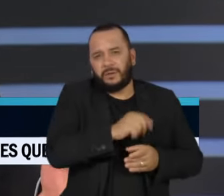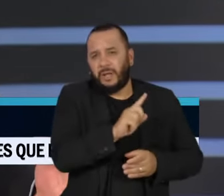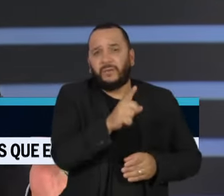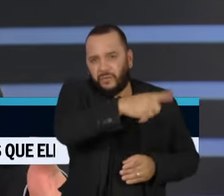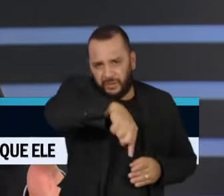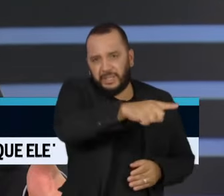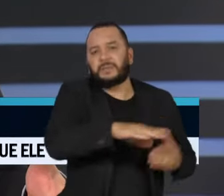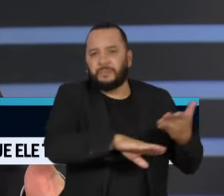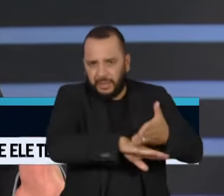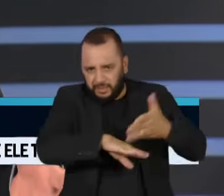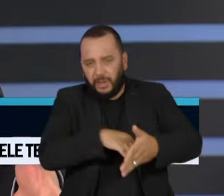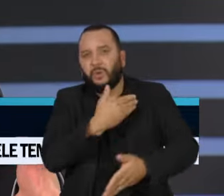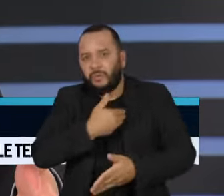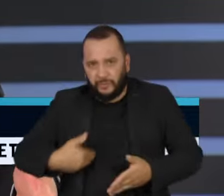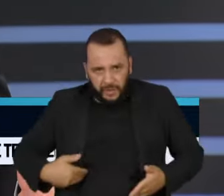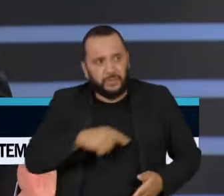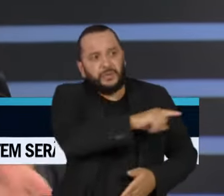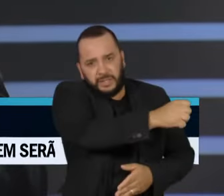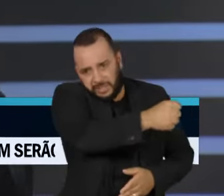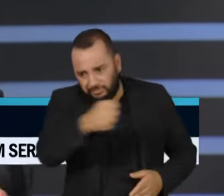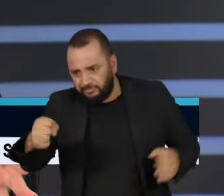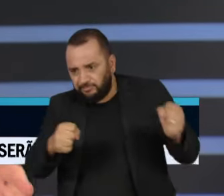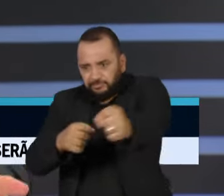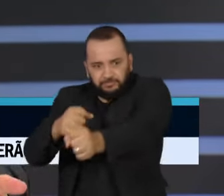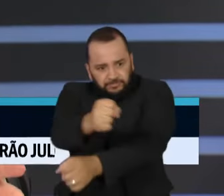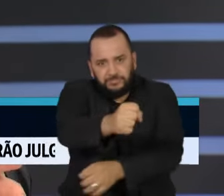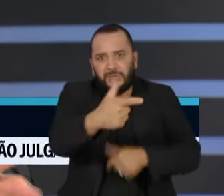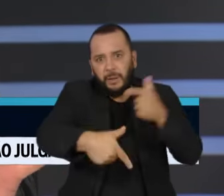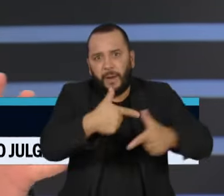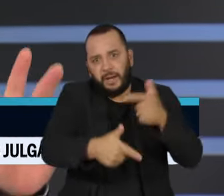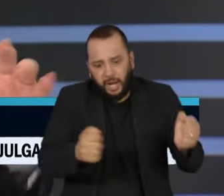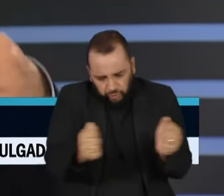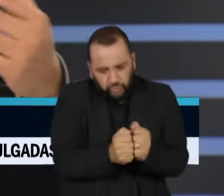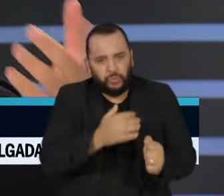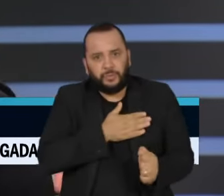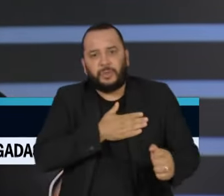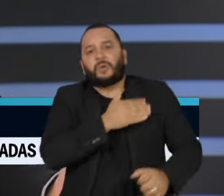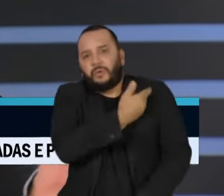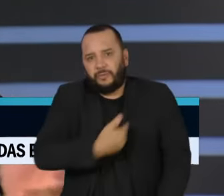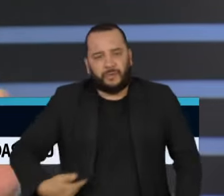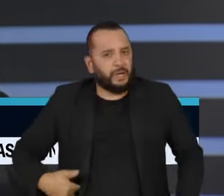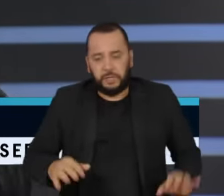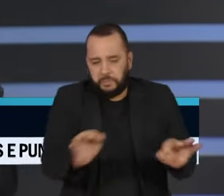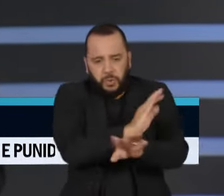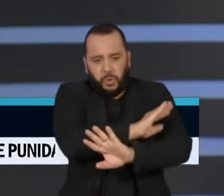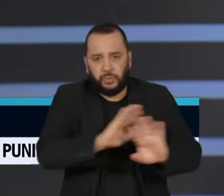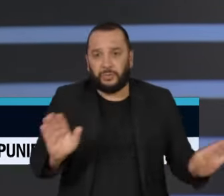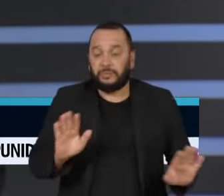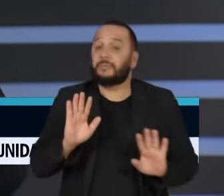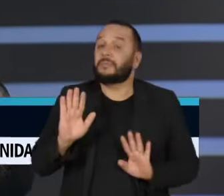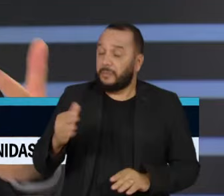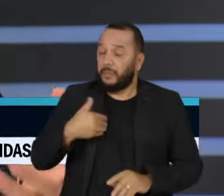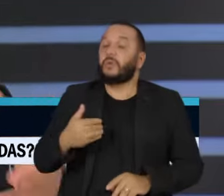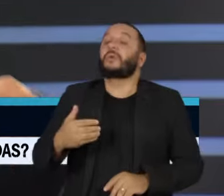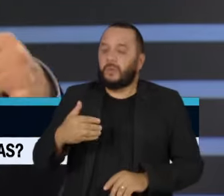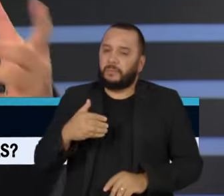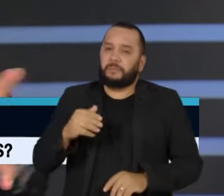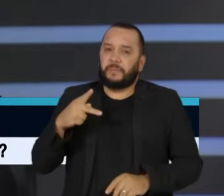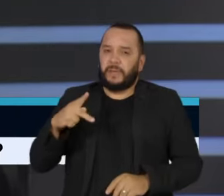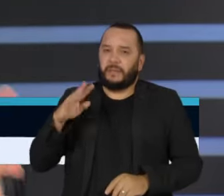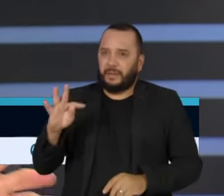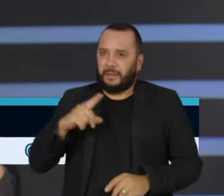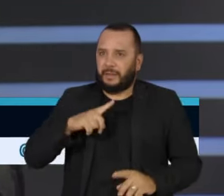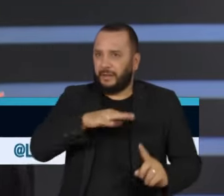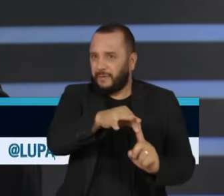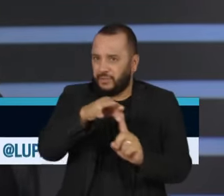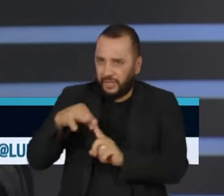aí com isso a gente vai ter cargo, vocês vão ter cargo. Nessa reta final, o PT já teve várias indicações, PSB, PCdoB, todo